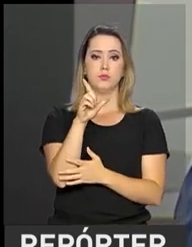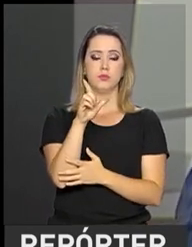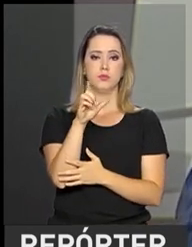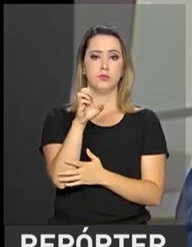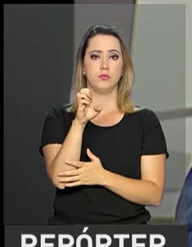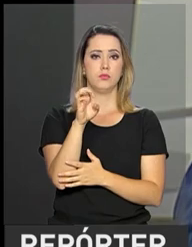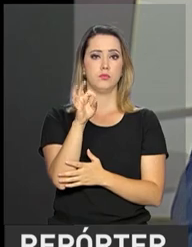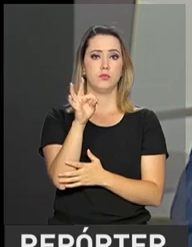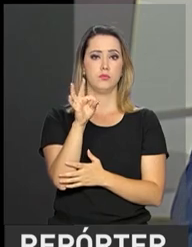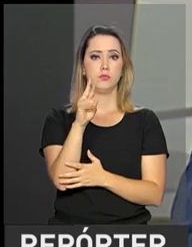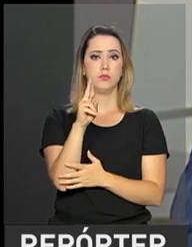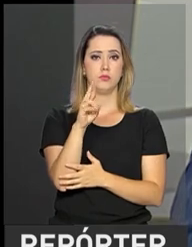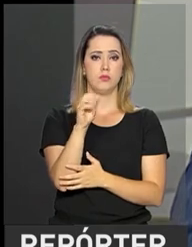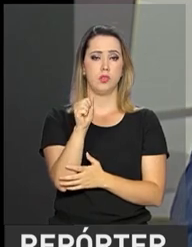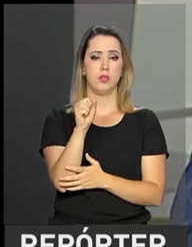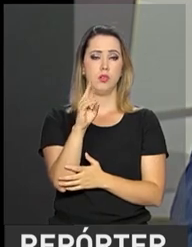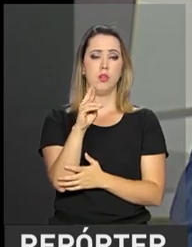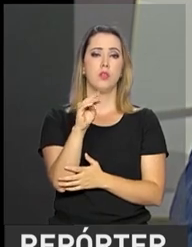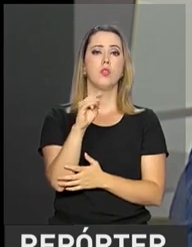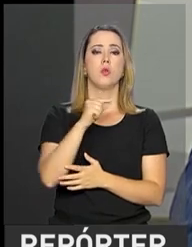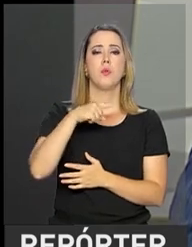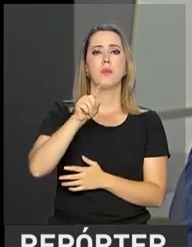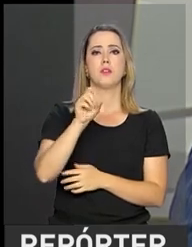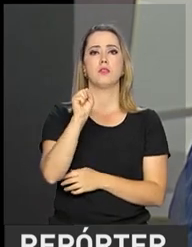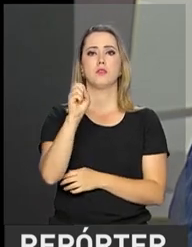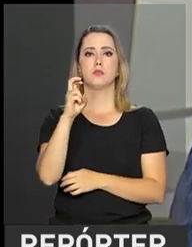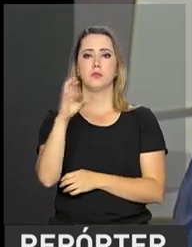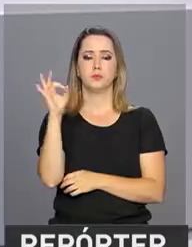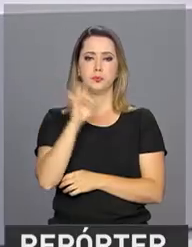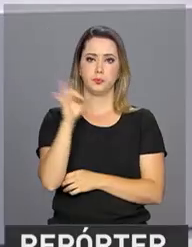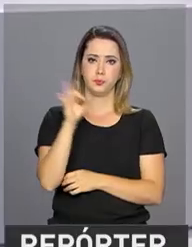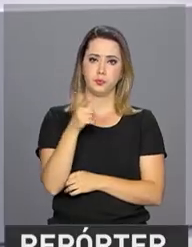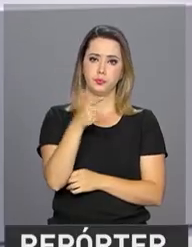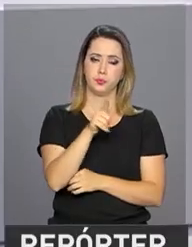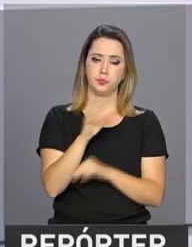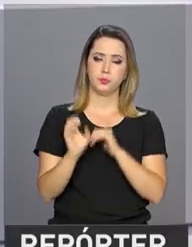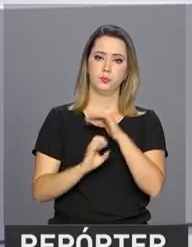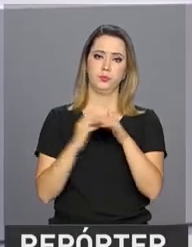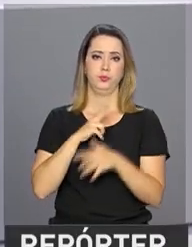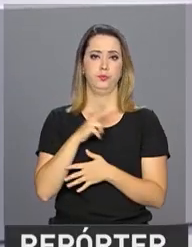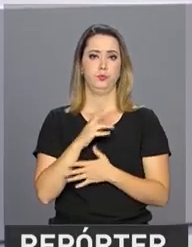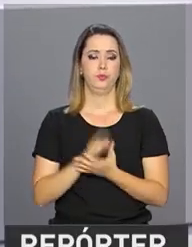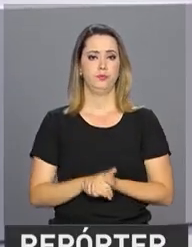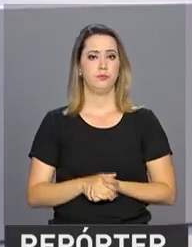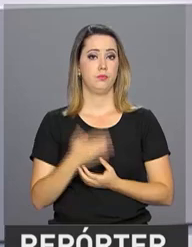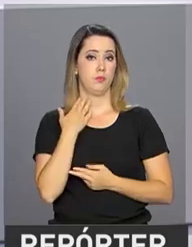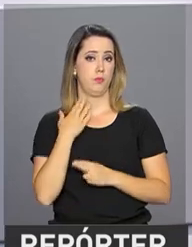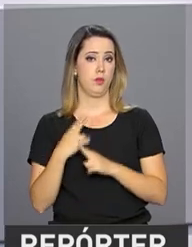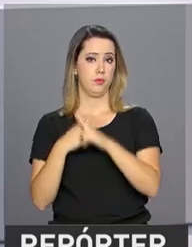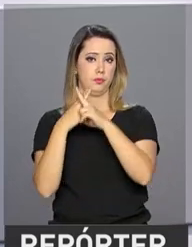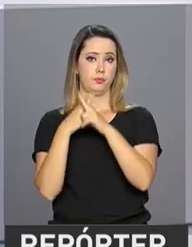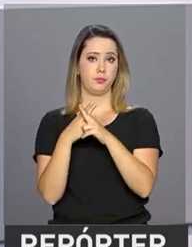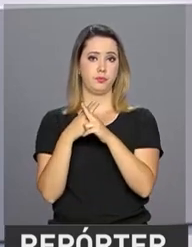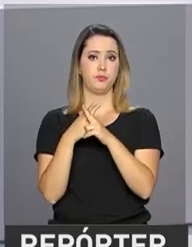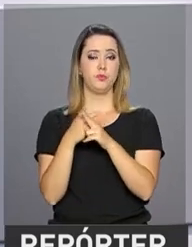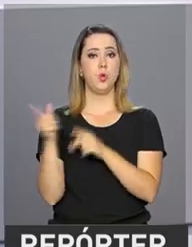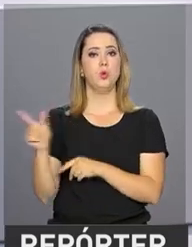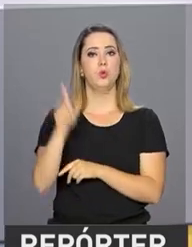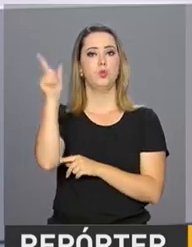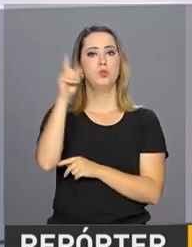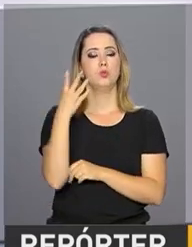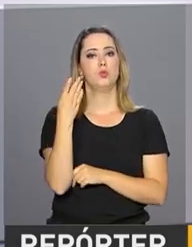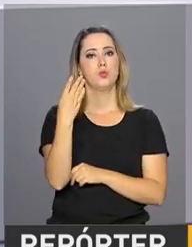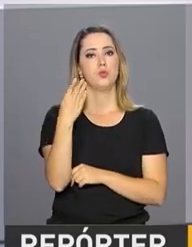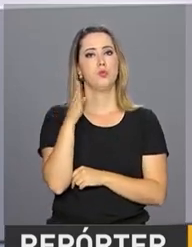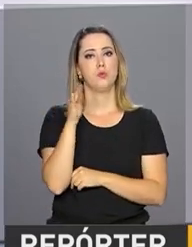85% foi feito pelo setor privado a caixa registrou lucro líquido de mais de 4 bilhões